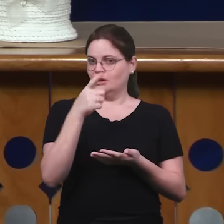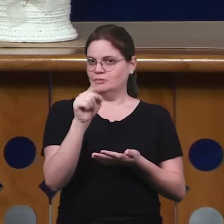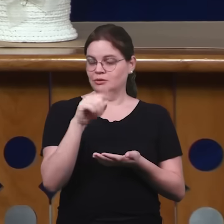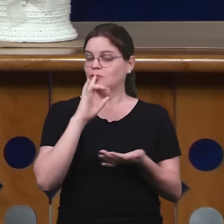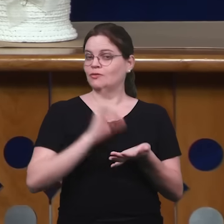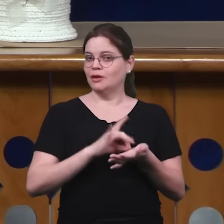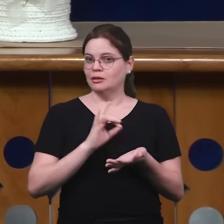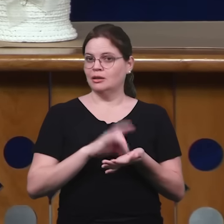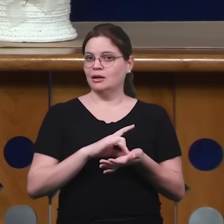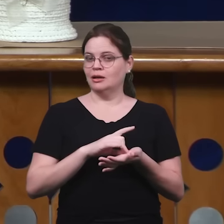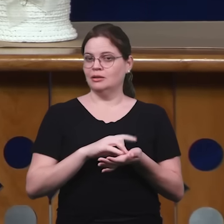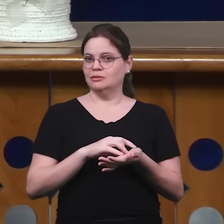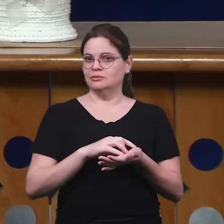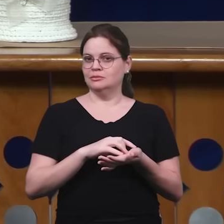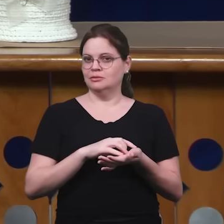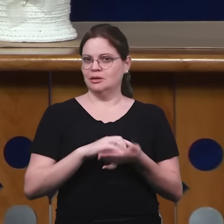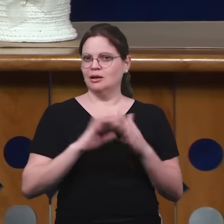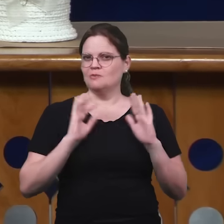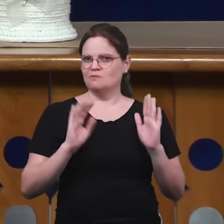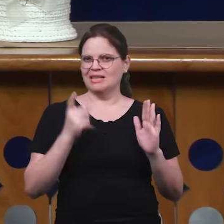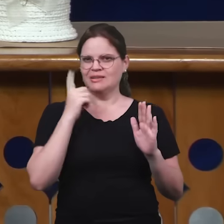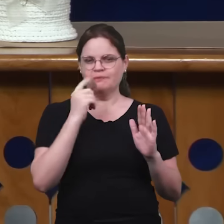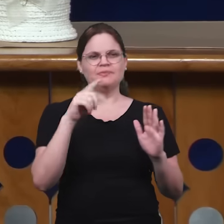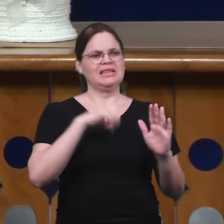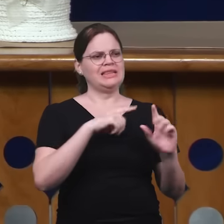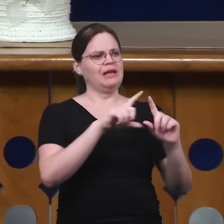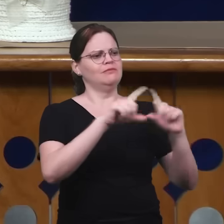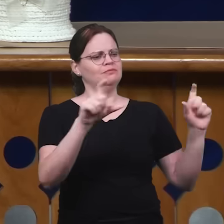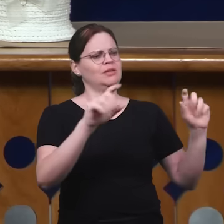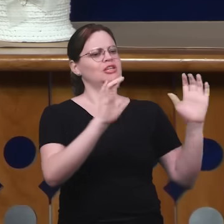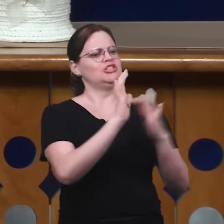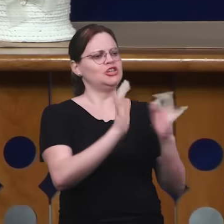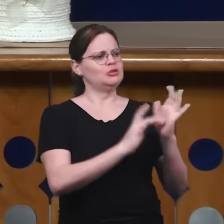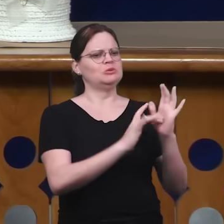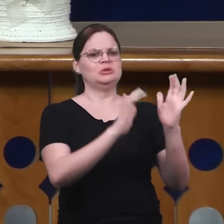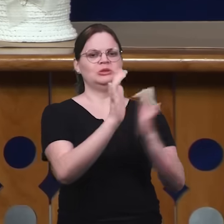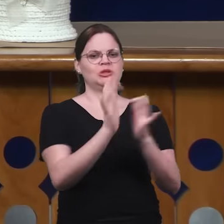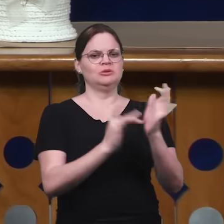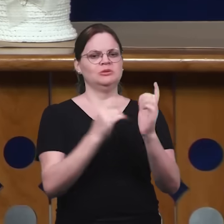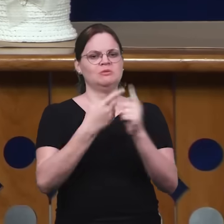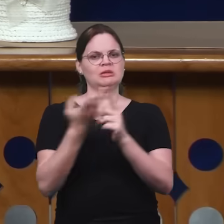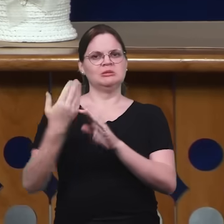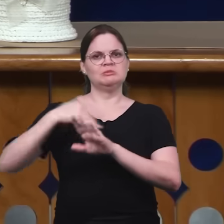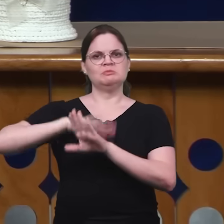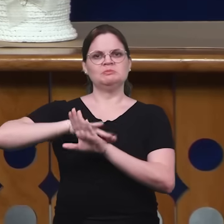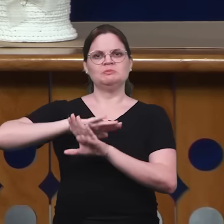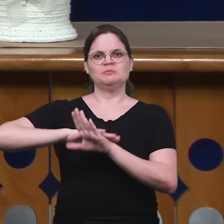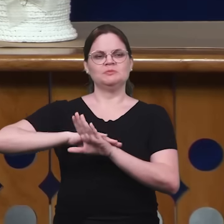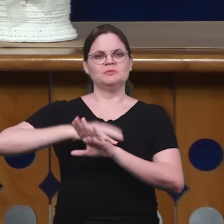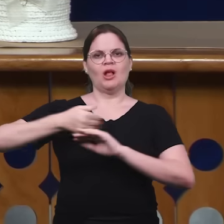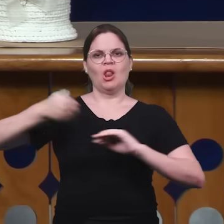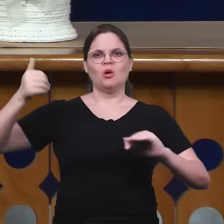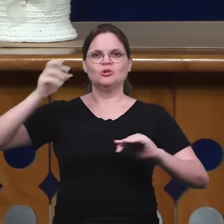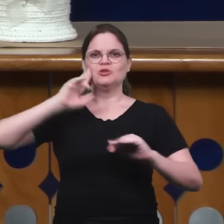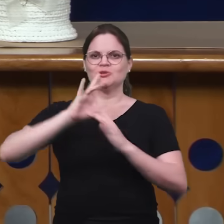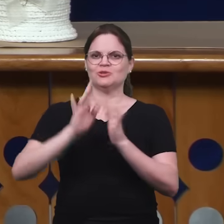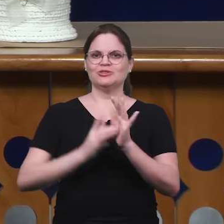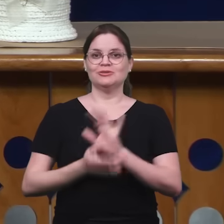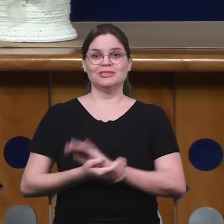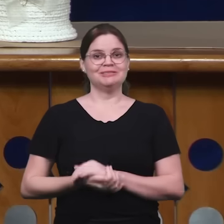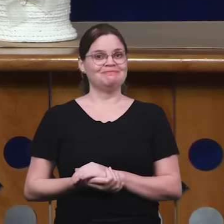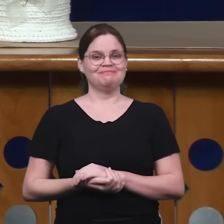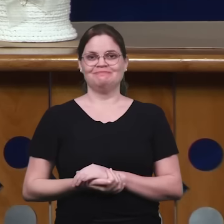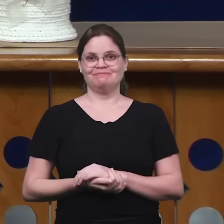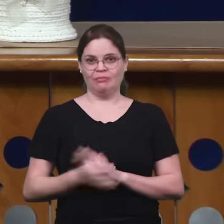concordar. Mas nunca o homem esteve tão longe de Jesus como nos nossos dias. Porque às vezes